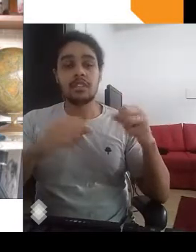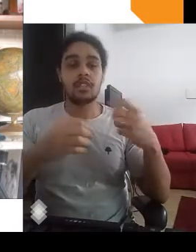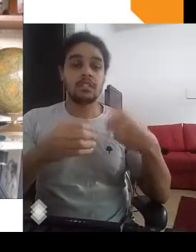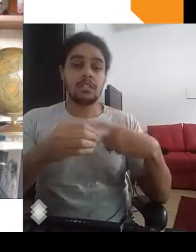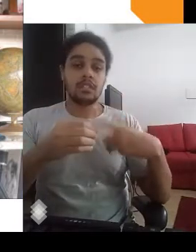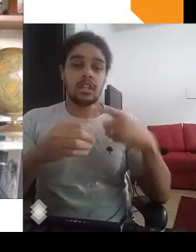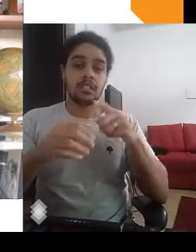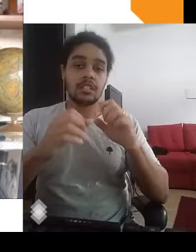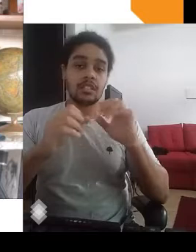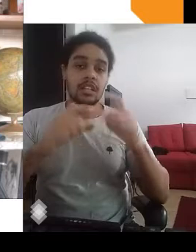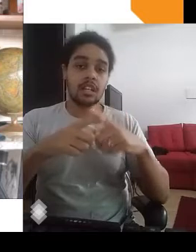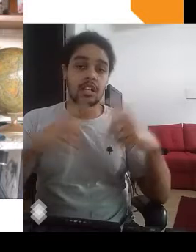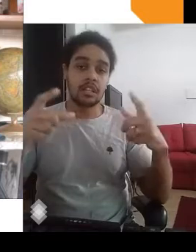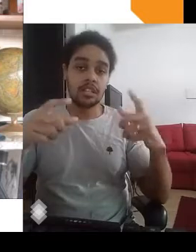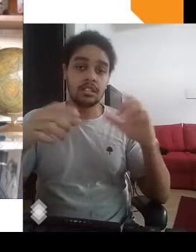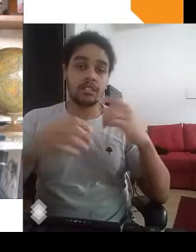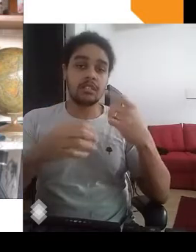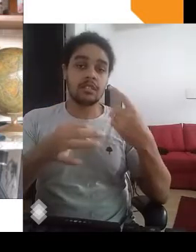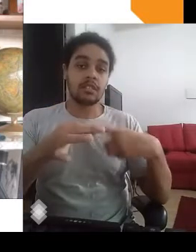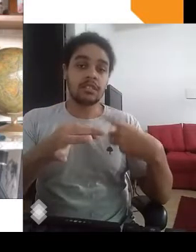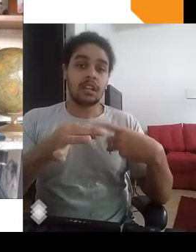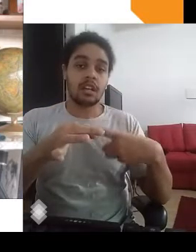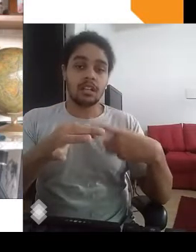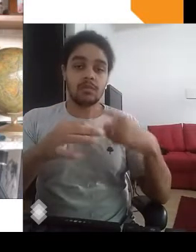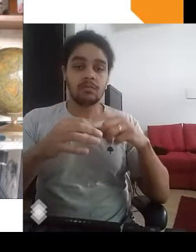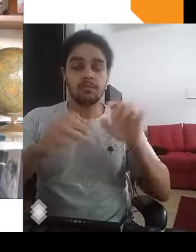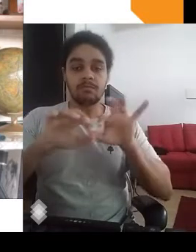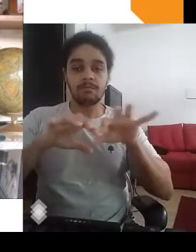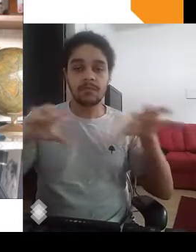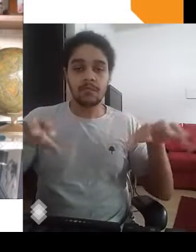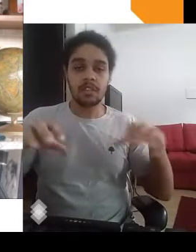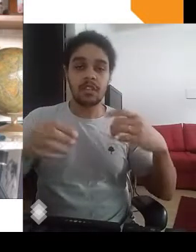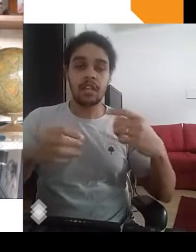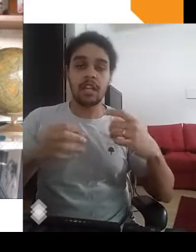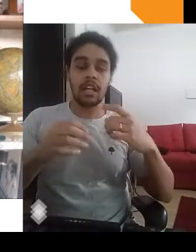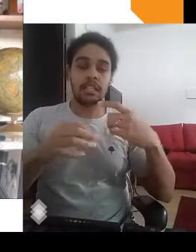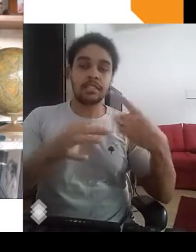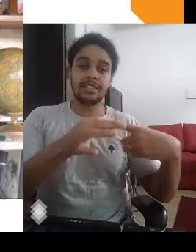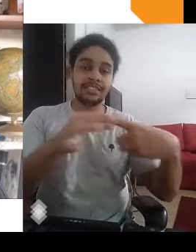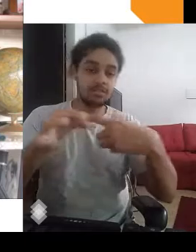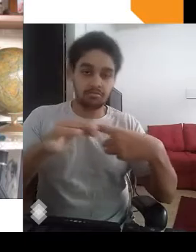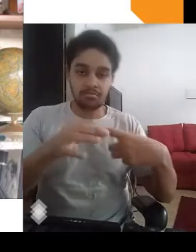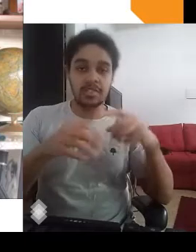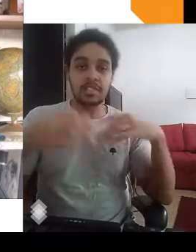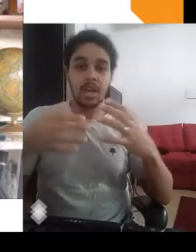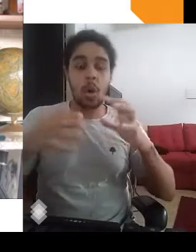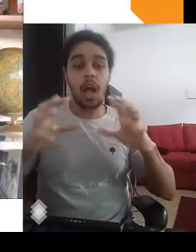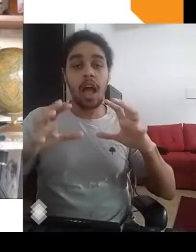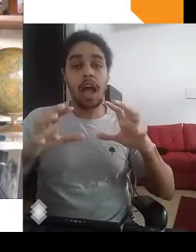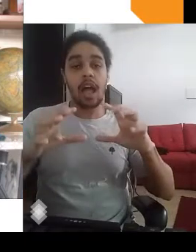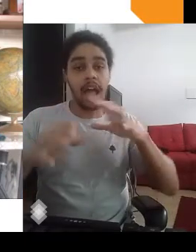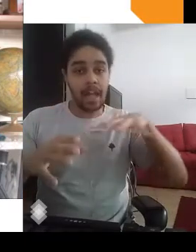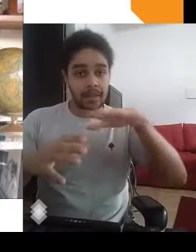grande cidade, ela influencia, ela polariza as cidades ao seu redor. Ora, então a